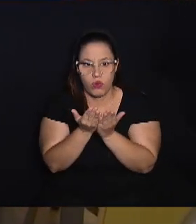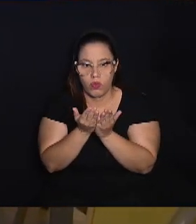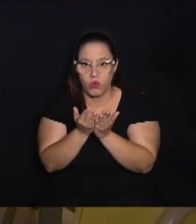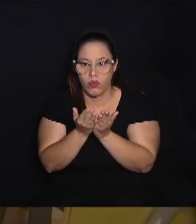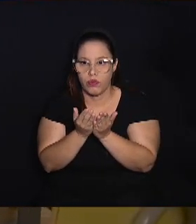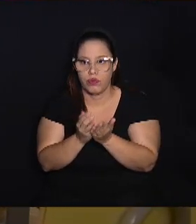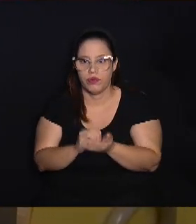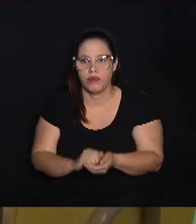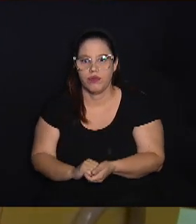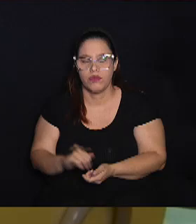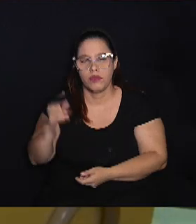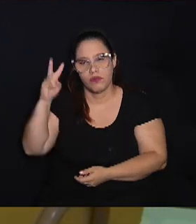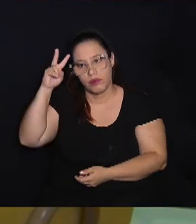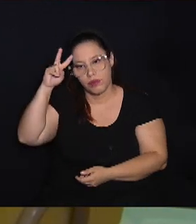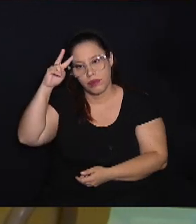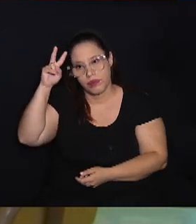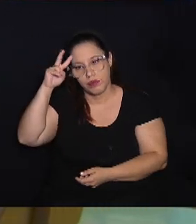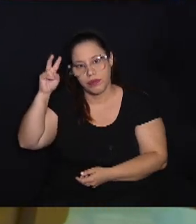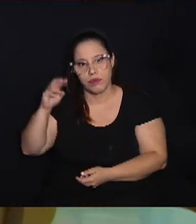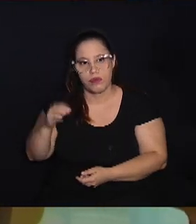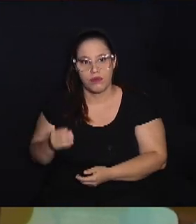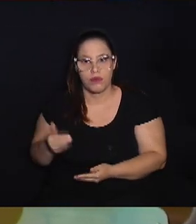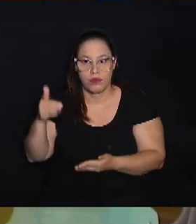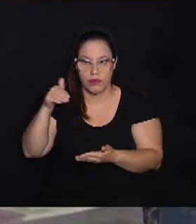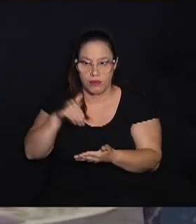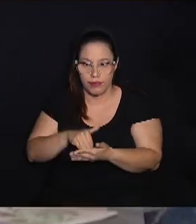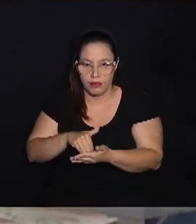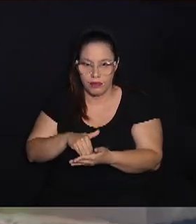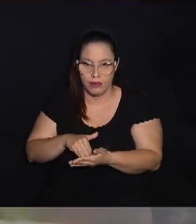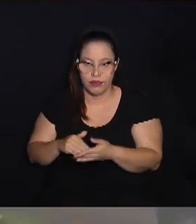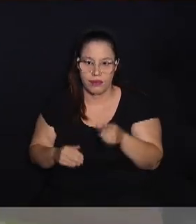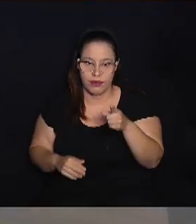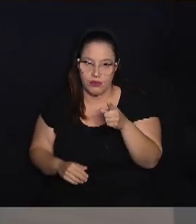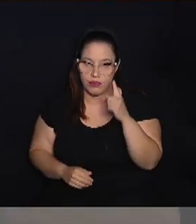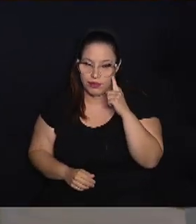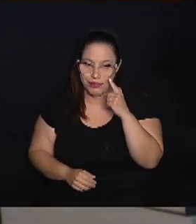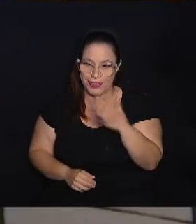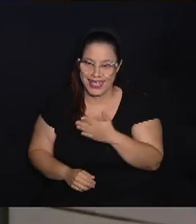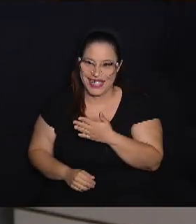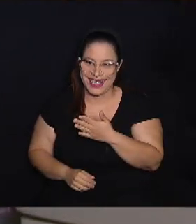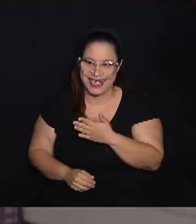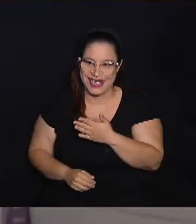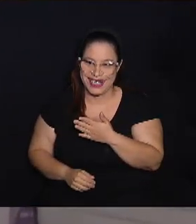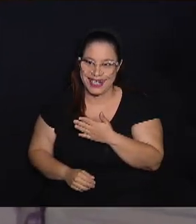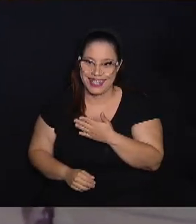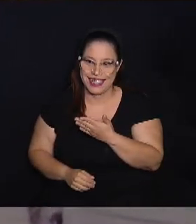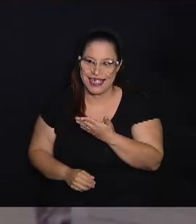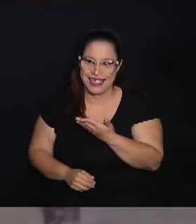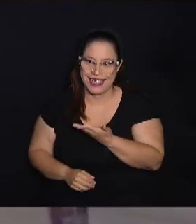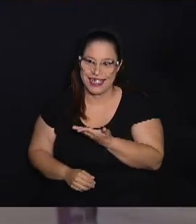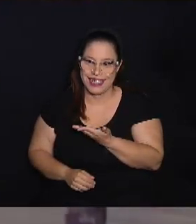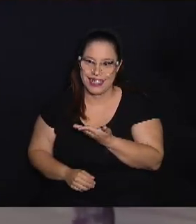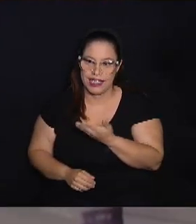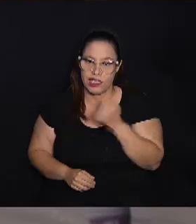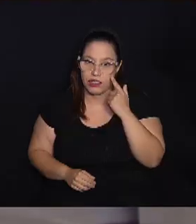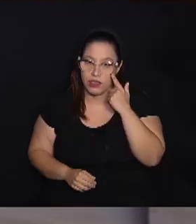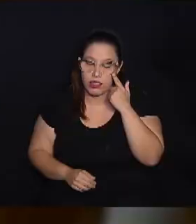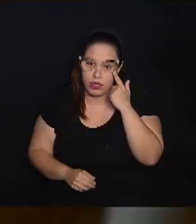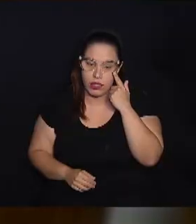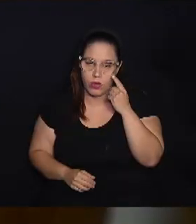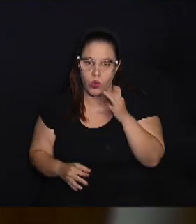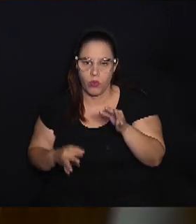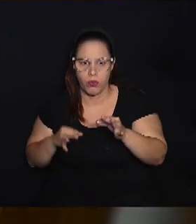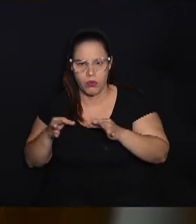que englobam a literatura do final do século XVIII e das primeiras décadas do século XX, objetos